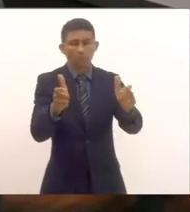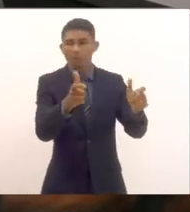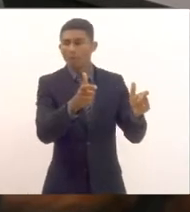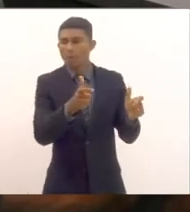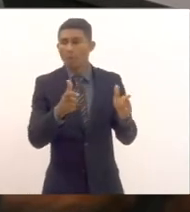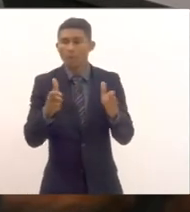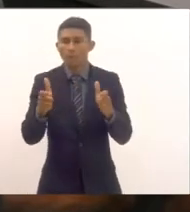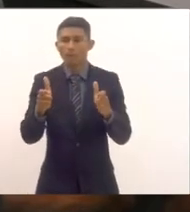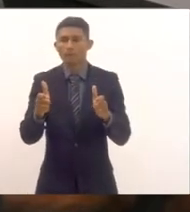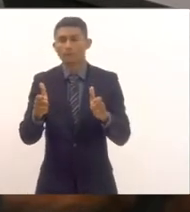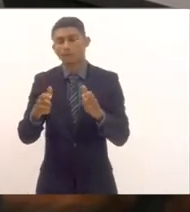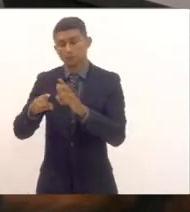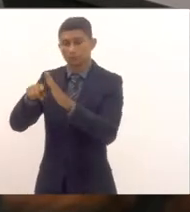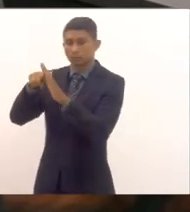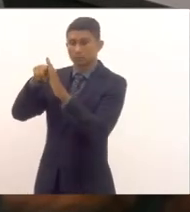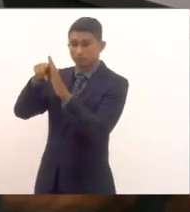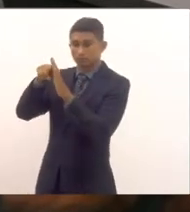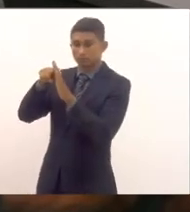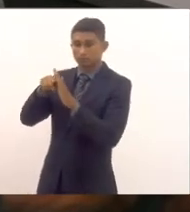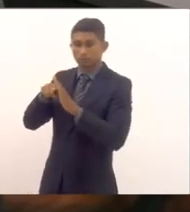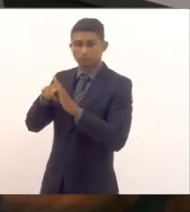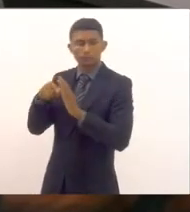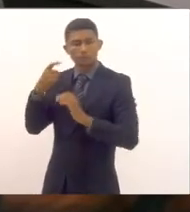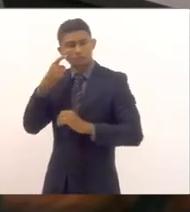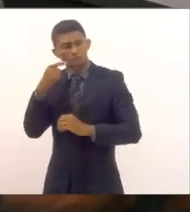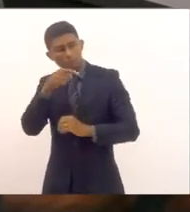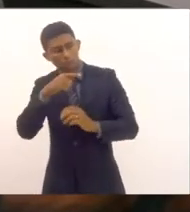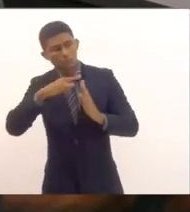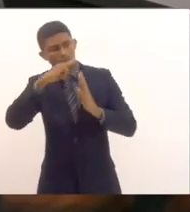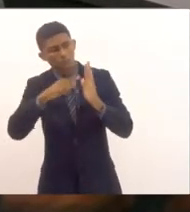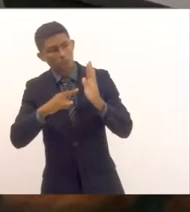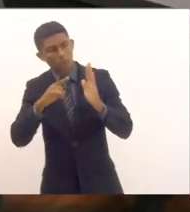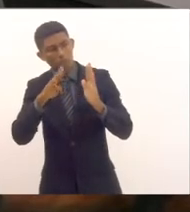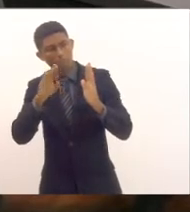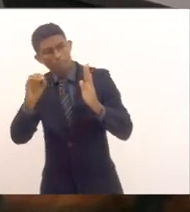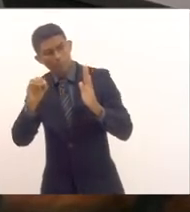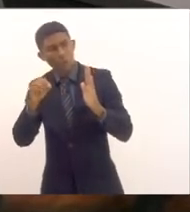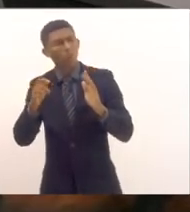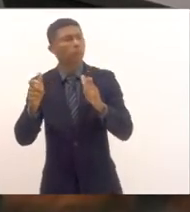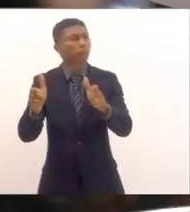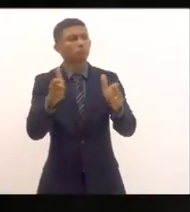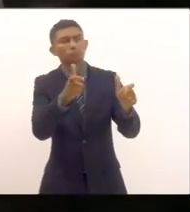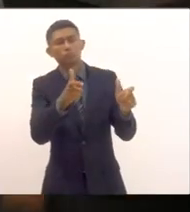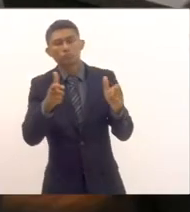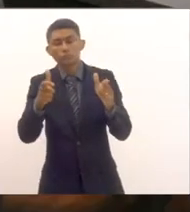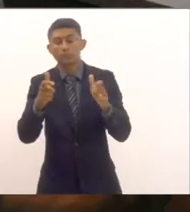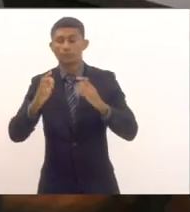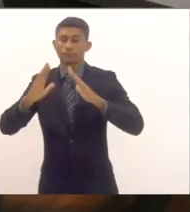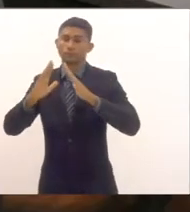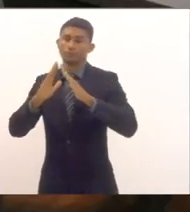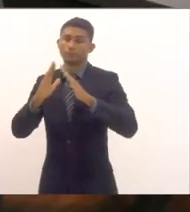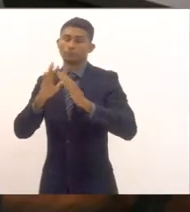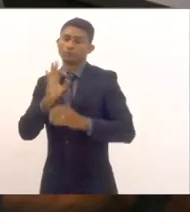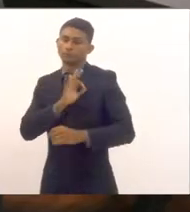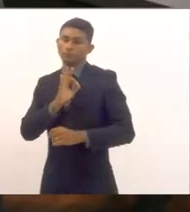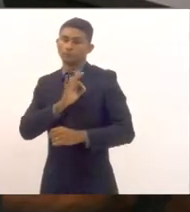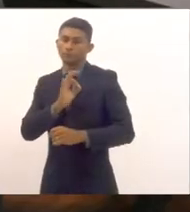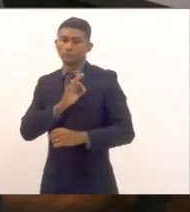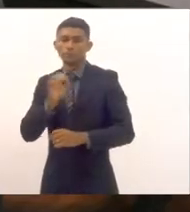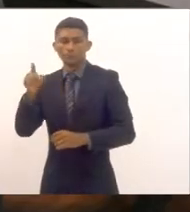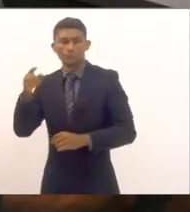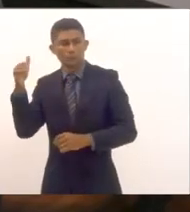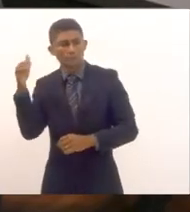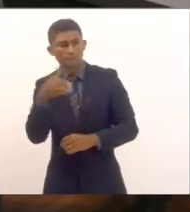periódica uma avaliação da incidência de registro de ocorrência e e a delegacia vem fazendo as operações